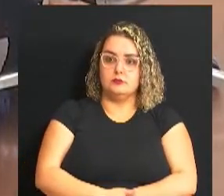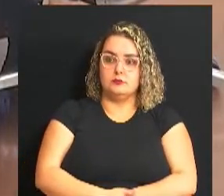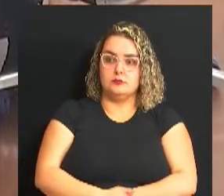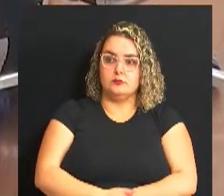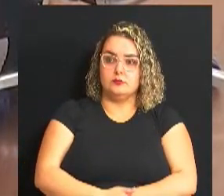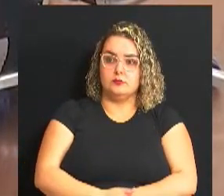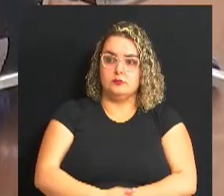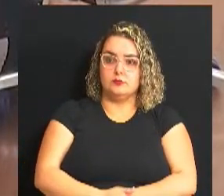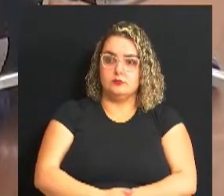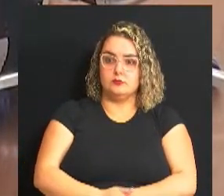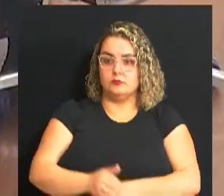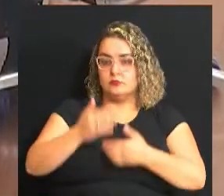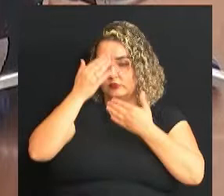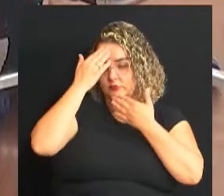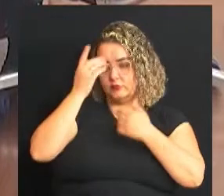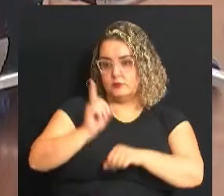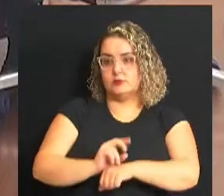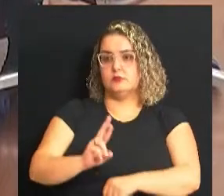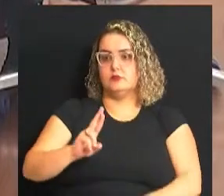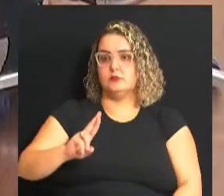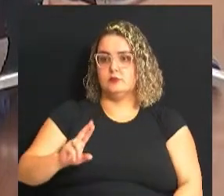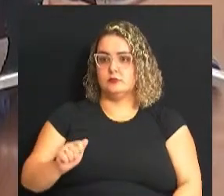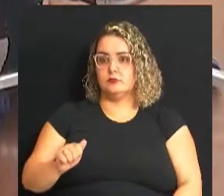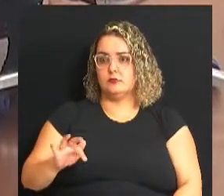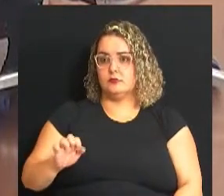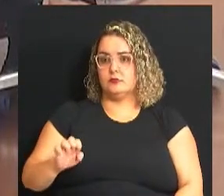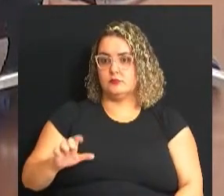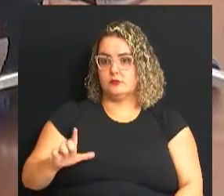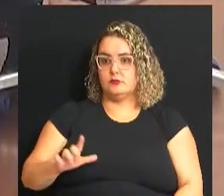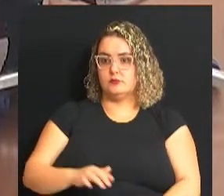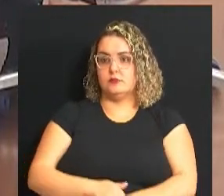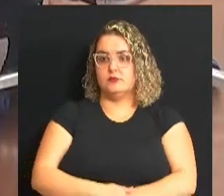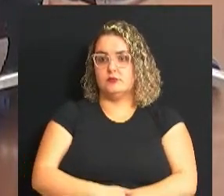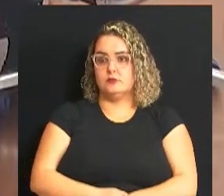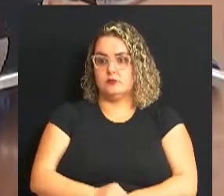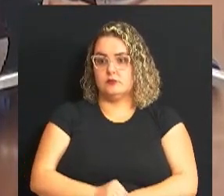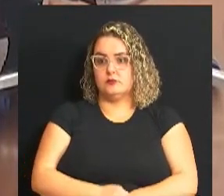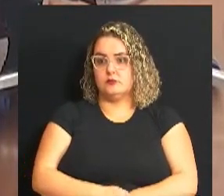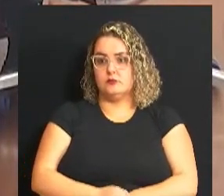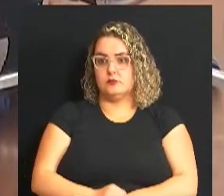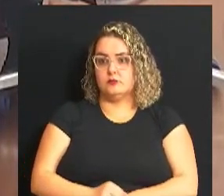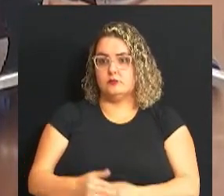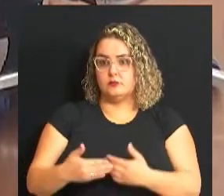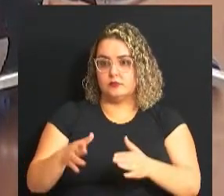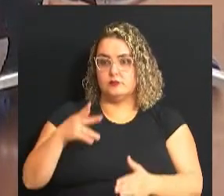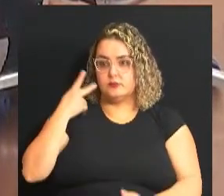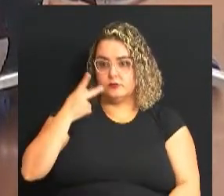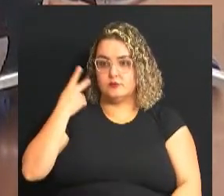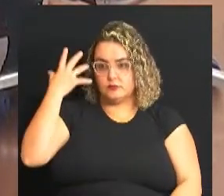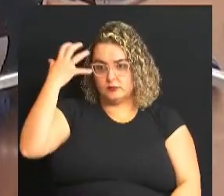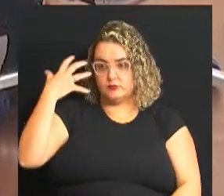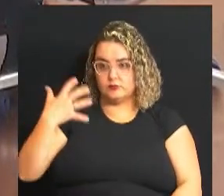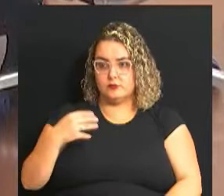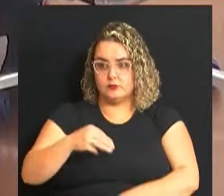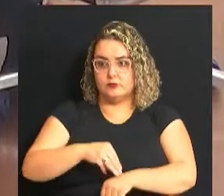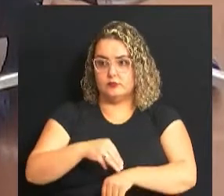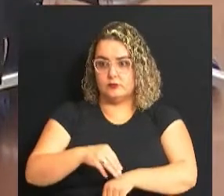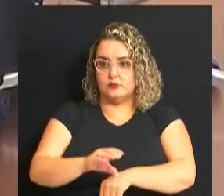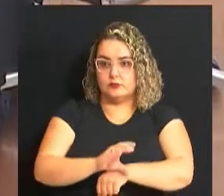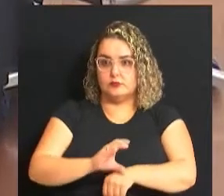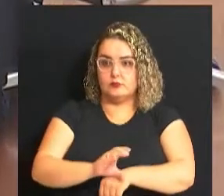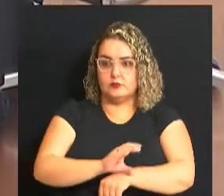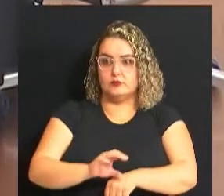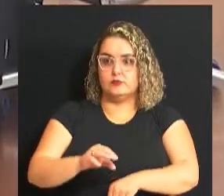Muito obrigado, doutor Rafael. Eu gostaria de abrir a palavra à vereadora Guida Calisto, membro da Comissão de